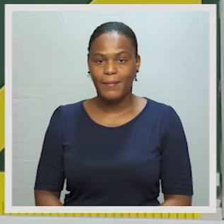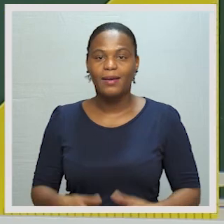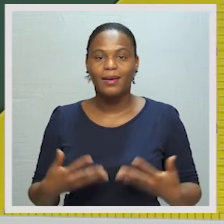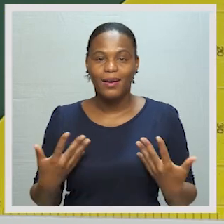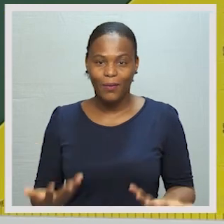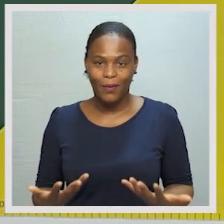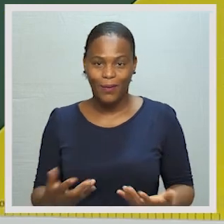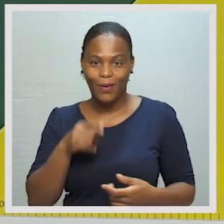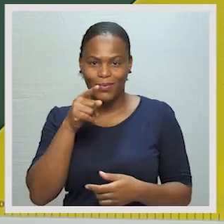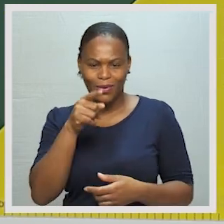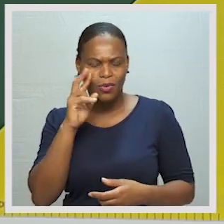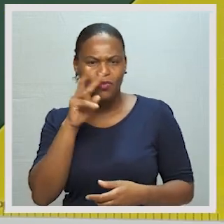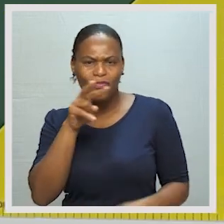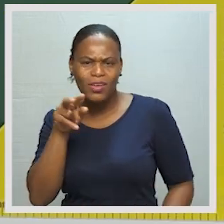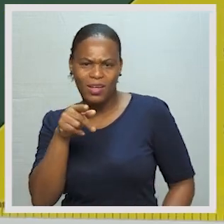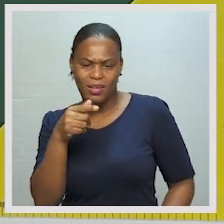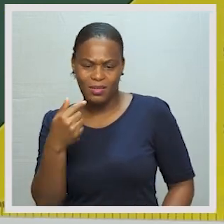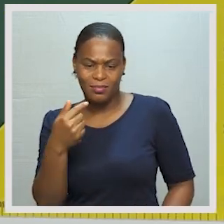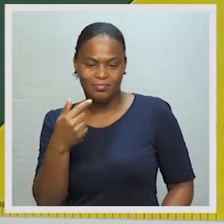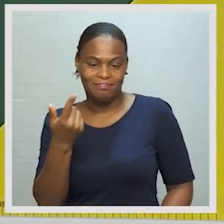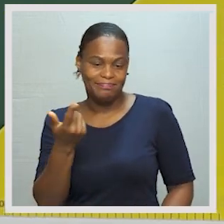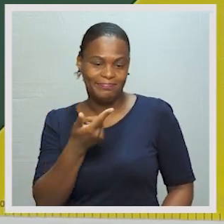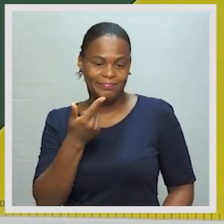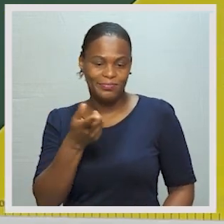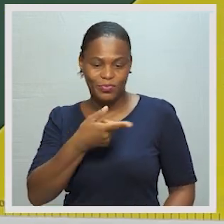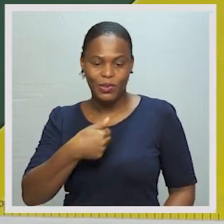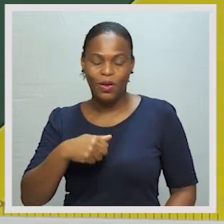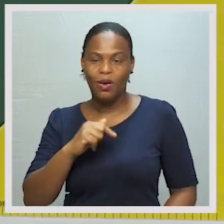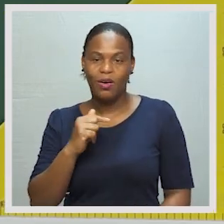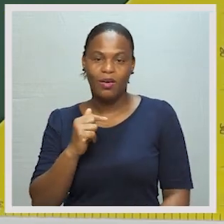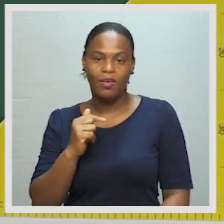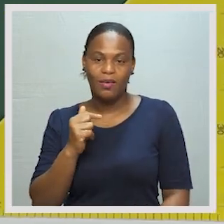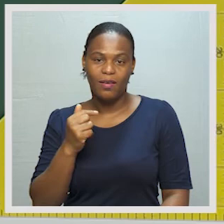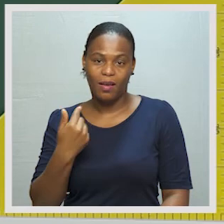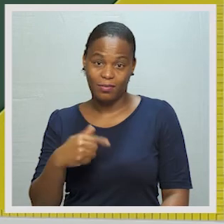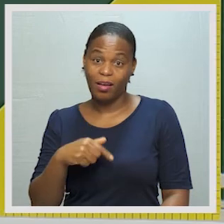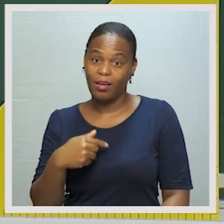Então, neste caso, vocês repararam que nós temos,